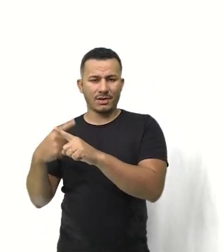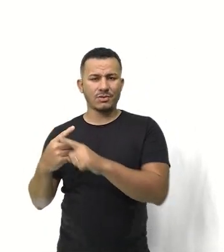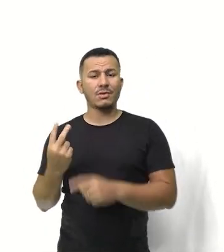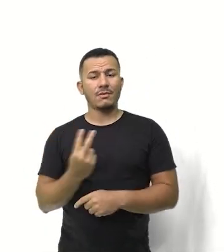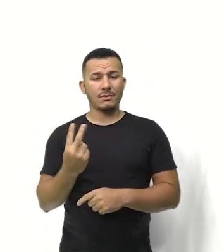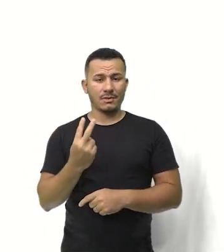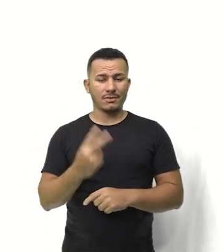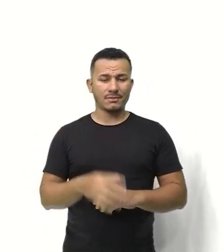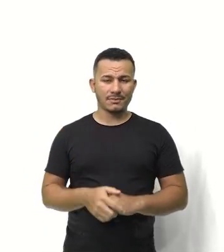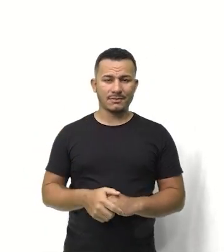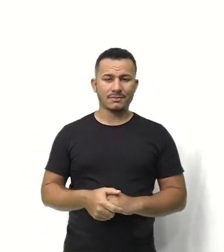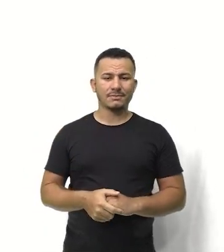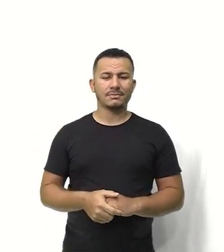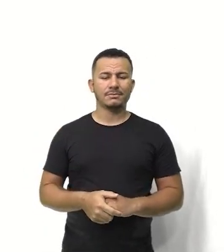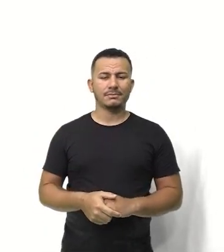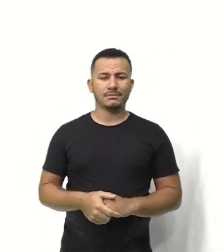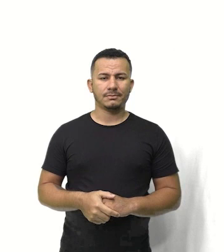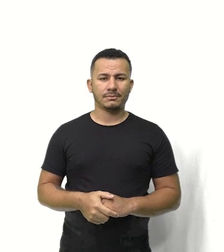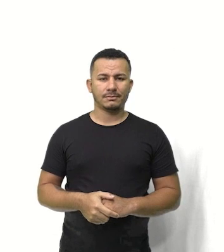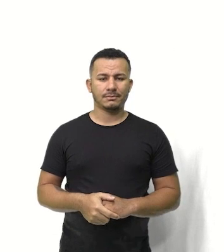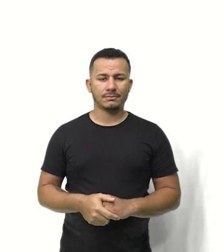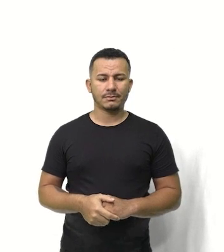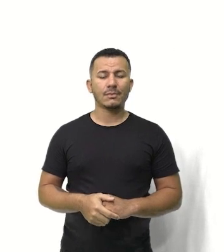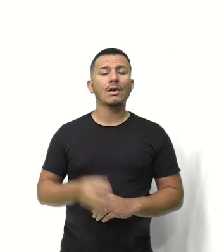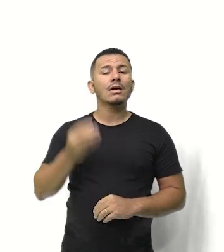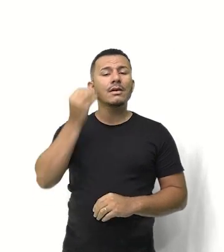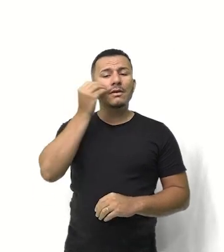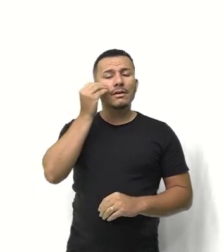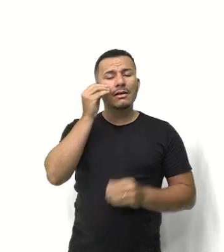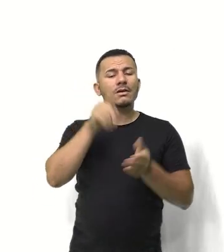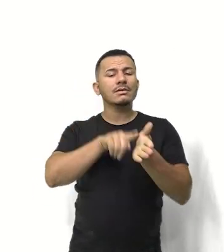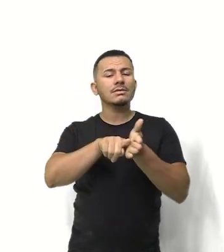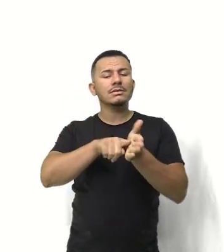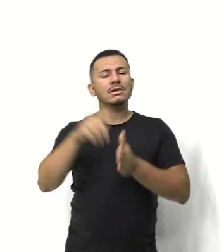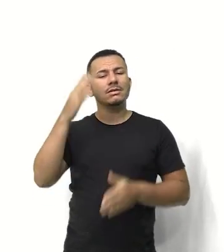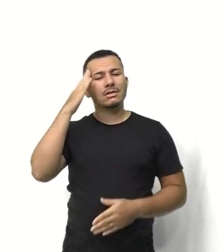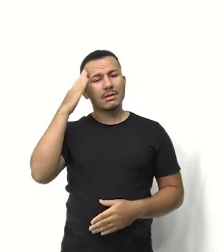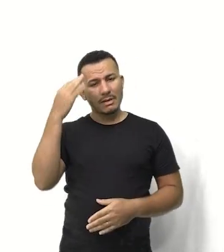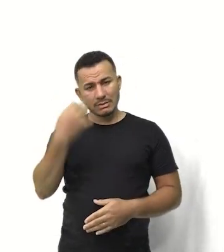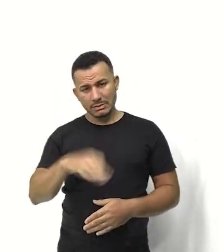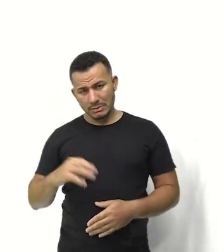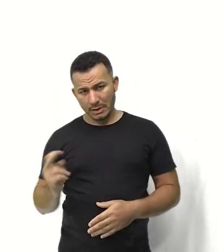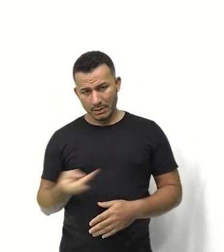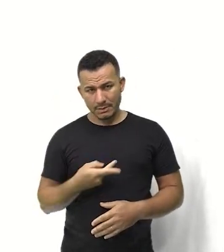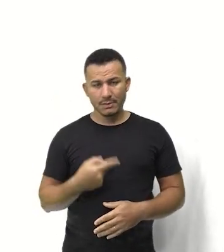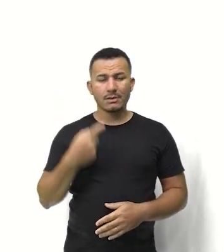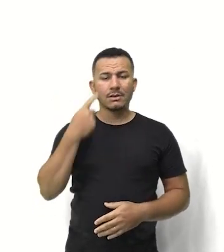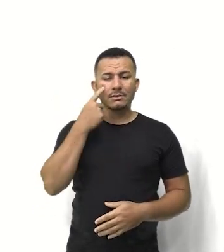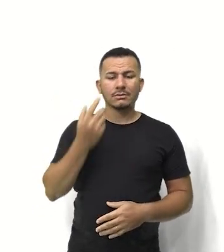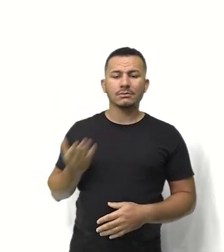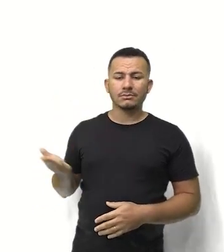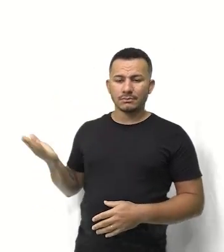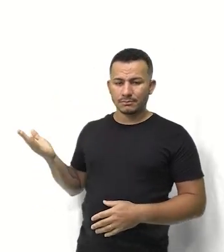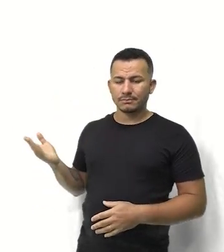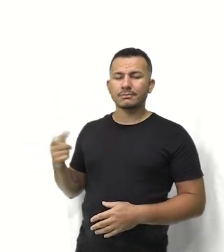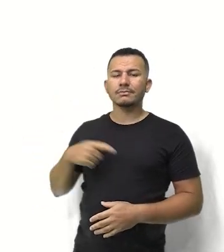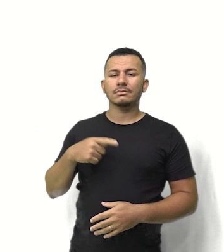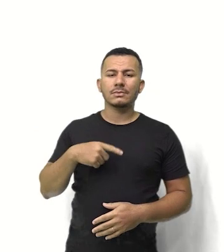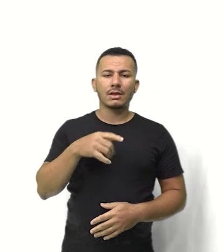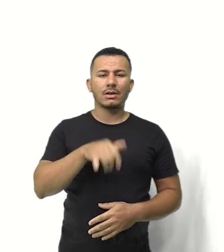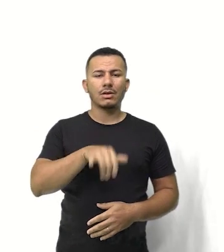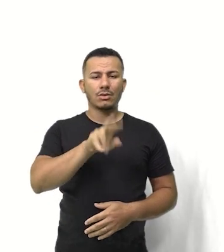princípio multiplicativo. Agora vamos verificar. Está aqui, né, o que nós